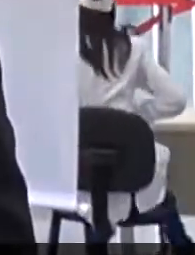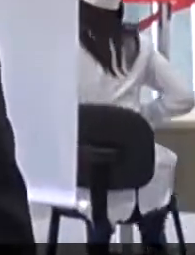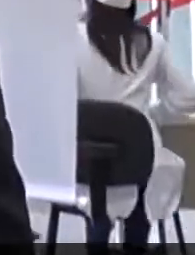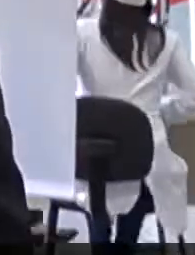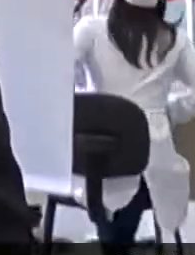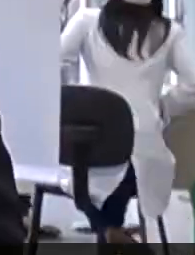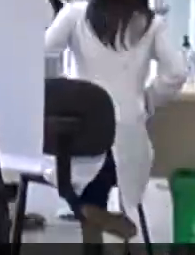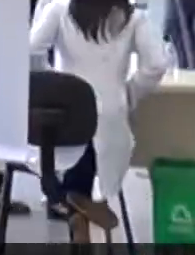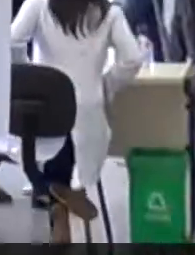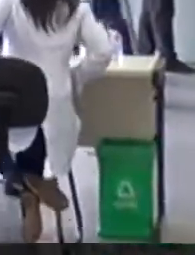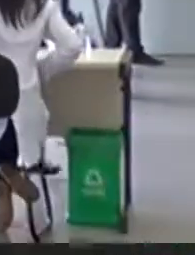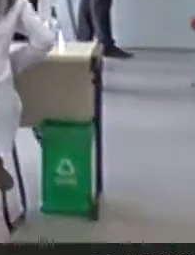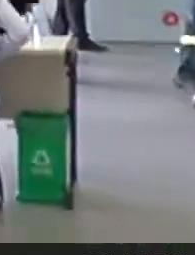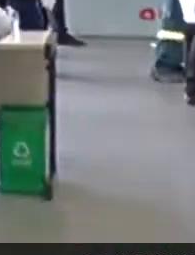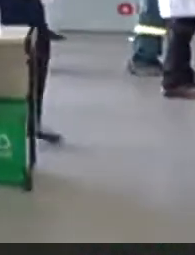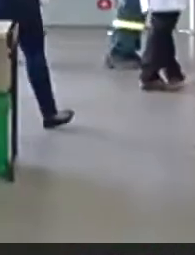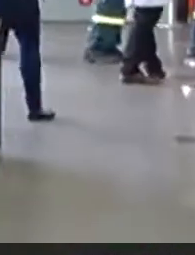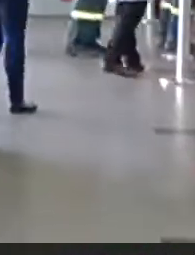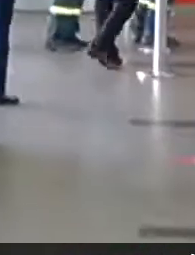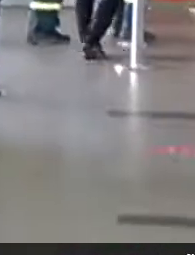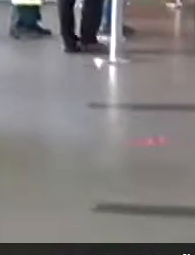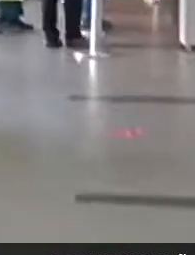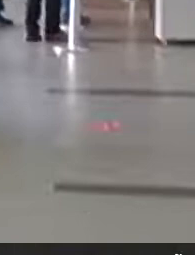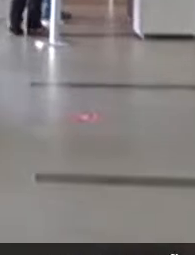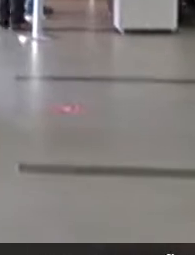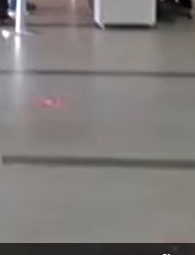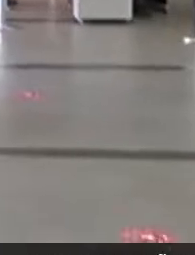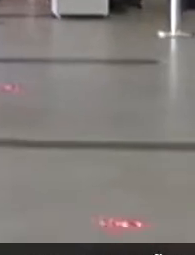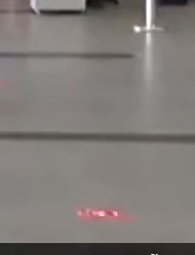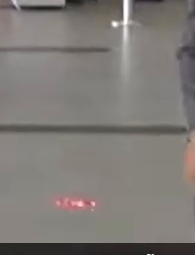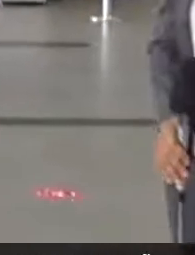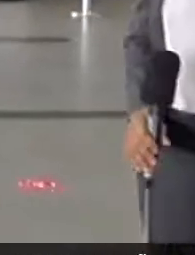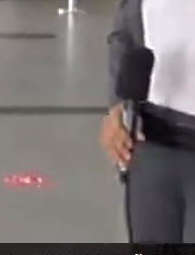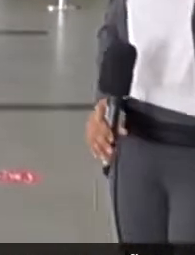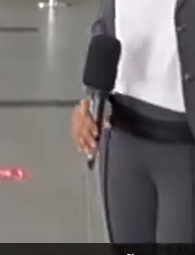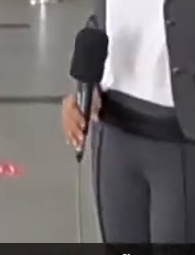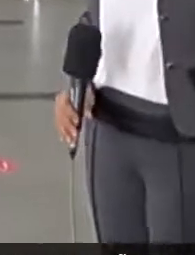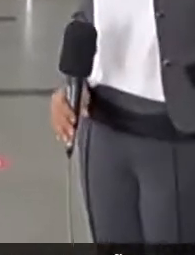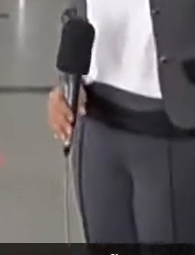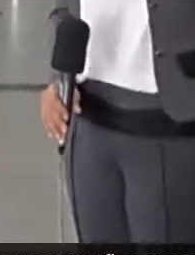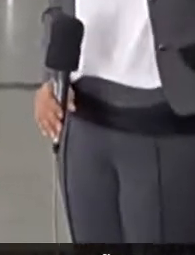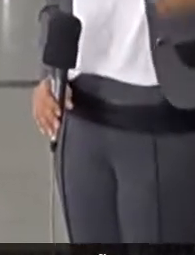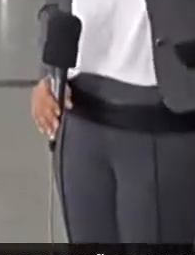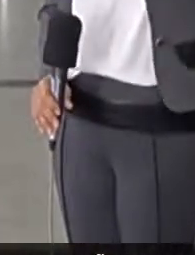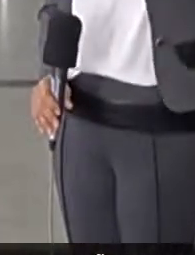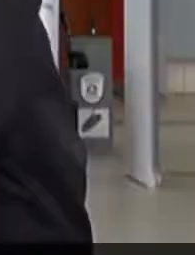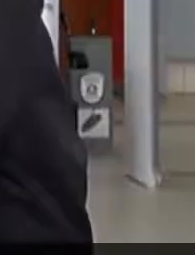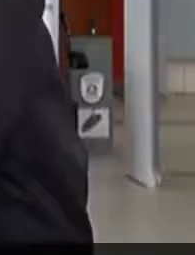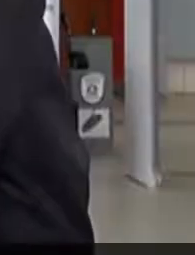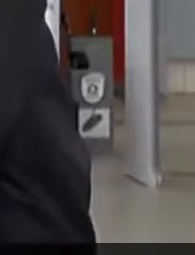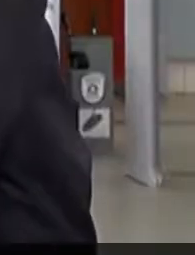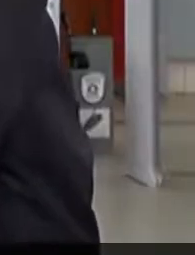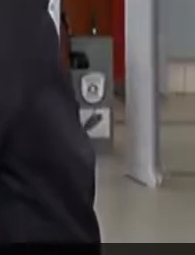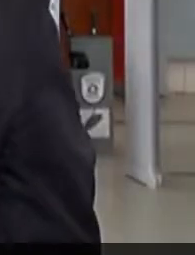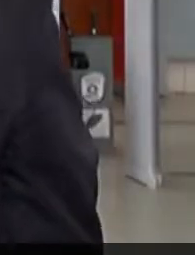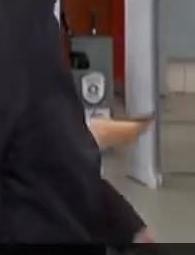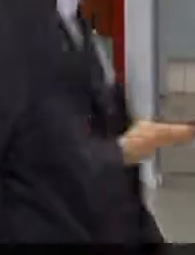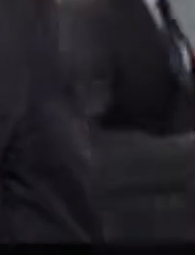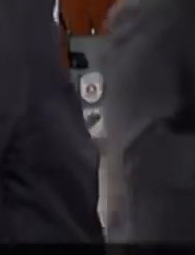conversar agora com mais uma representante aqui dos servidores olá boa tarde vem aqui